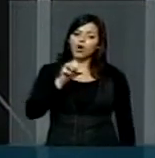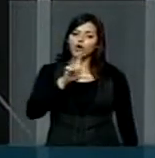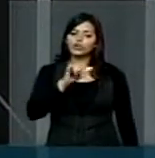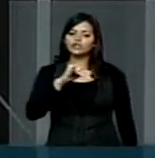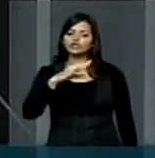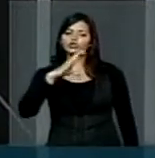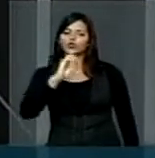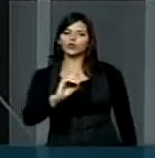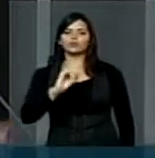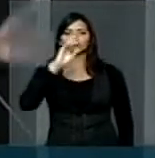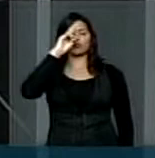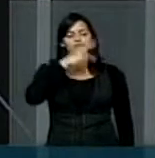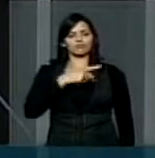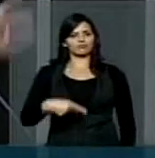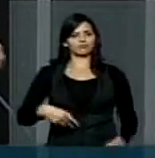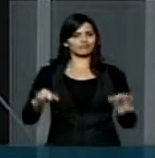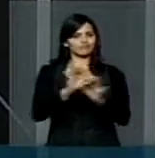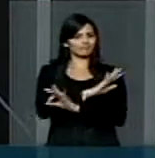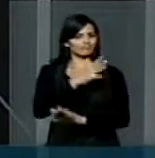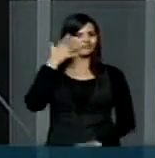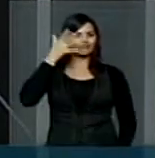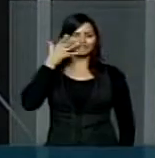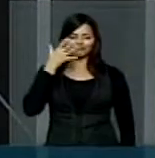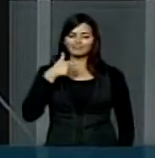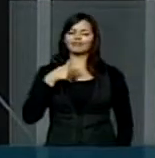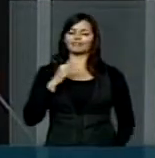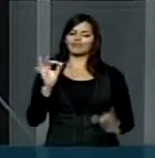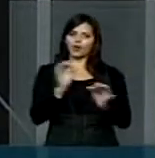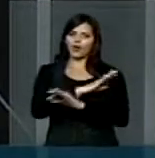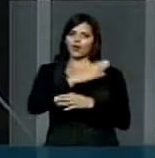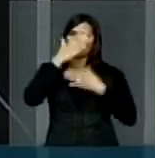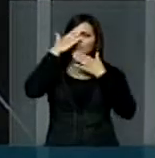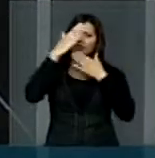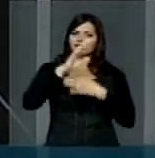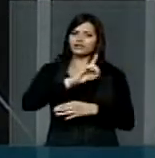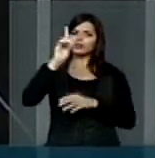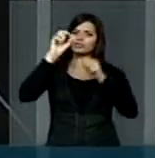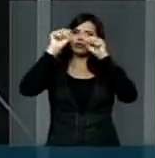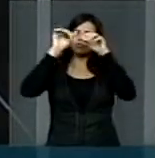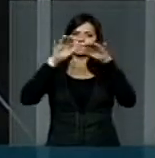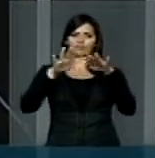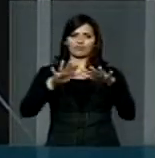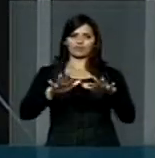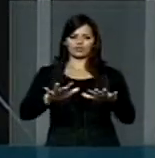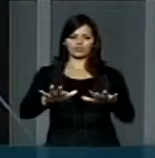presidente, era o que eu tinha a dizer. Muito obrigado, que Deus abençoe.